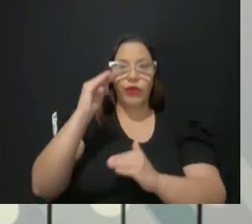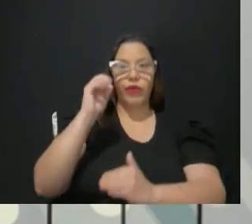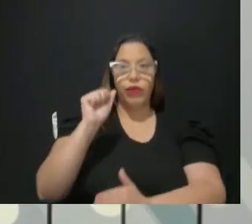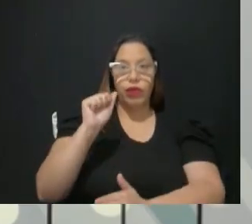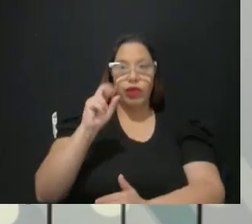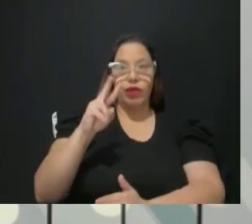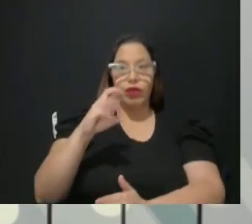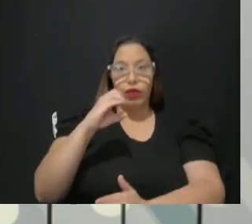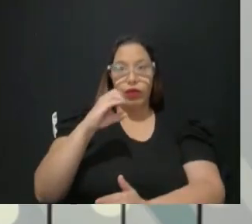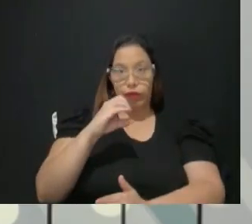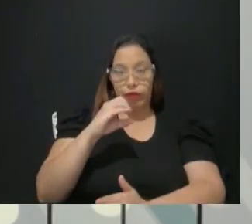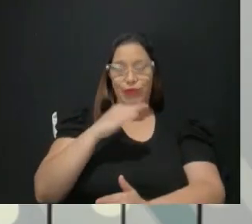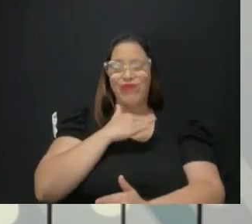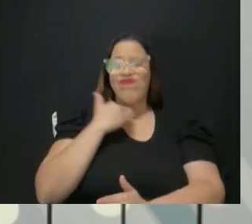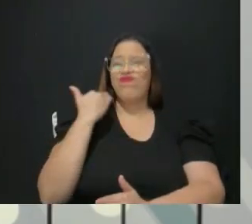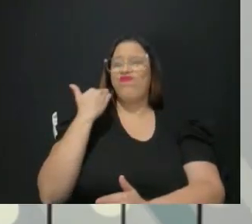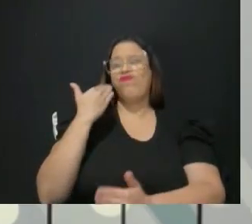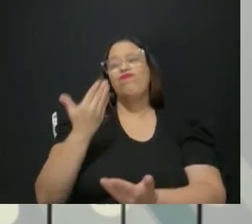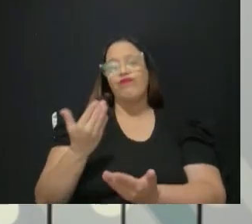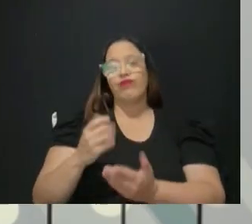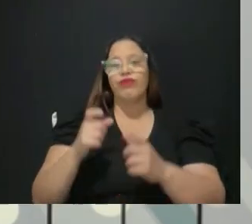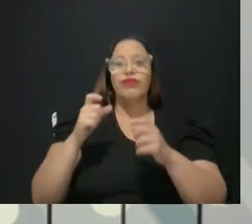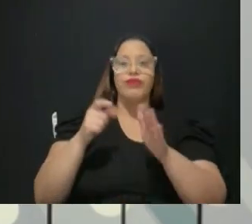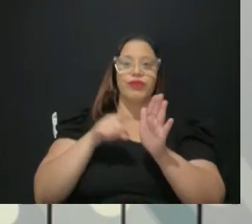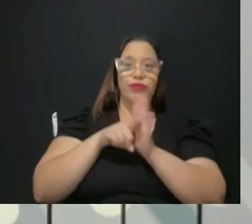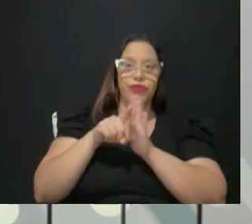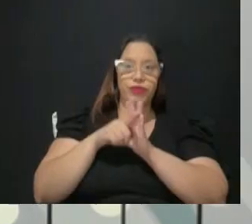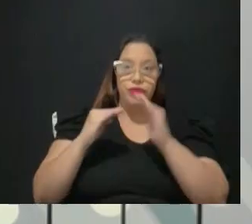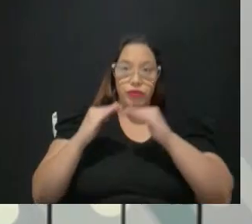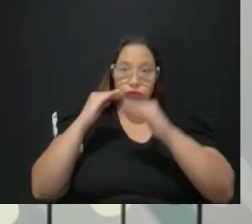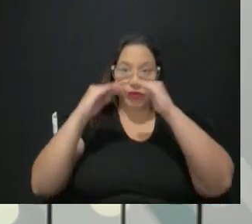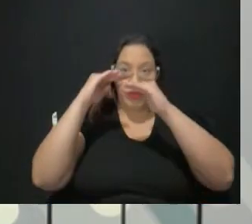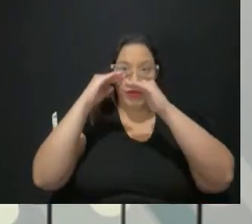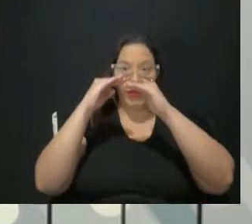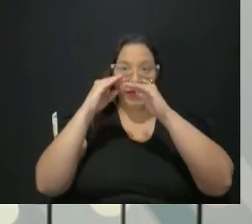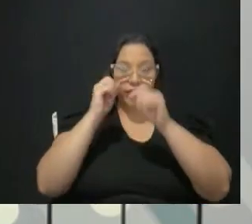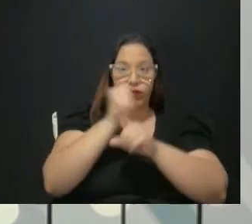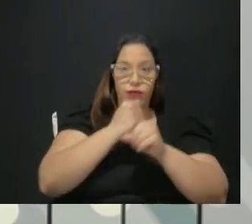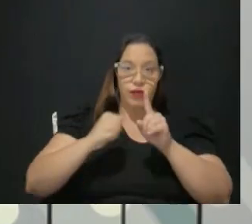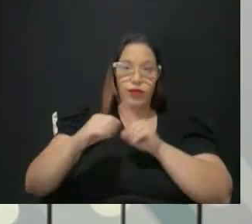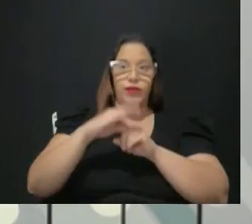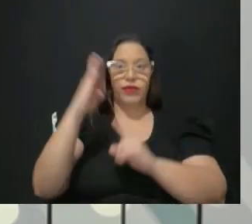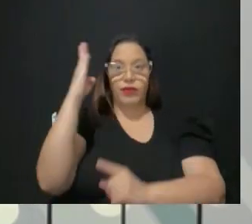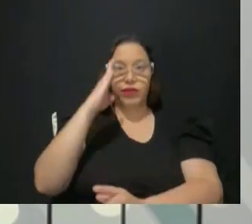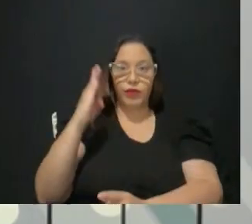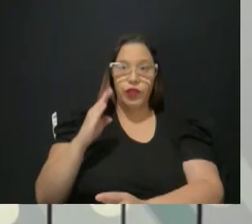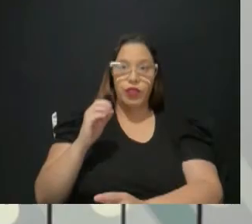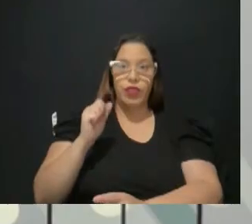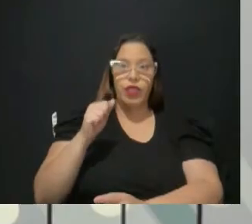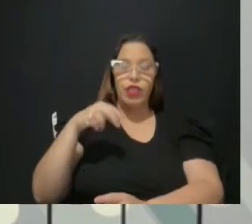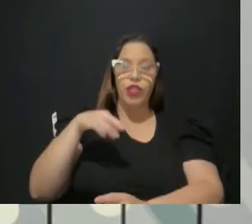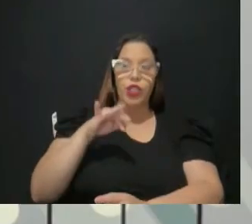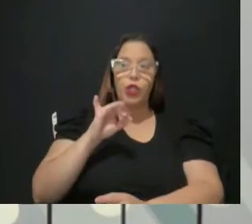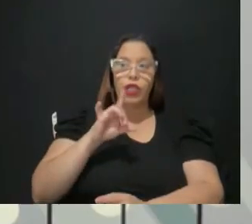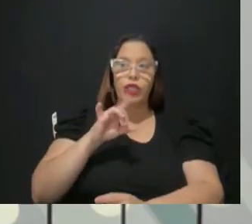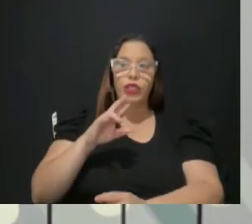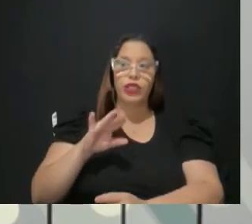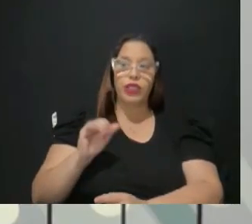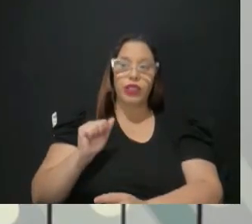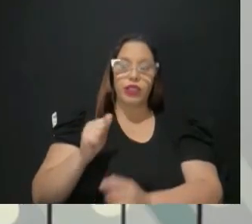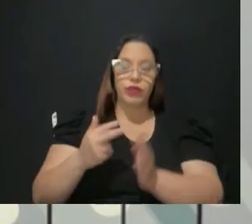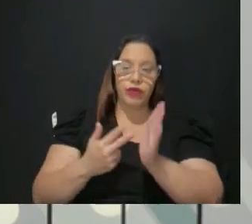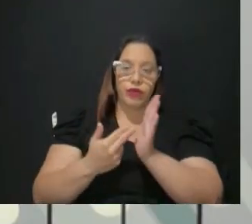de óbitos por AVC. Uma pesquisa desenvolvida pela Sociedade Brasileira de Angiologia e